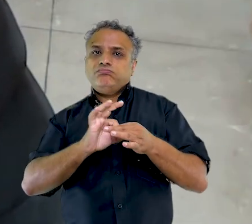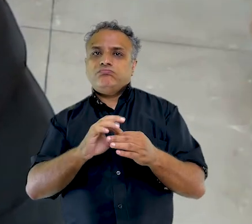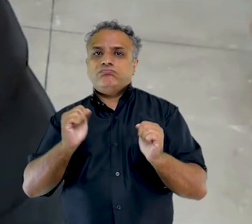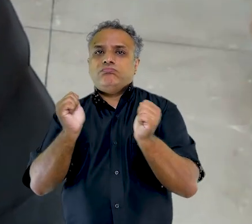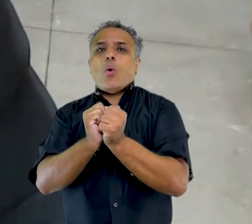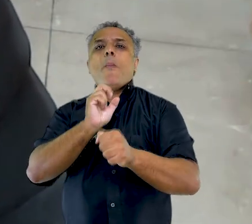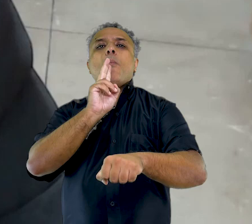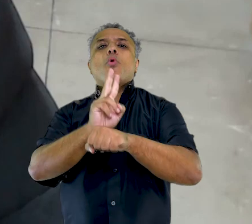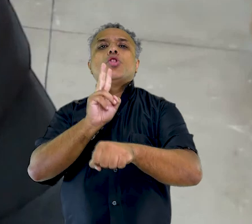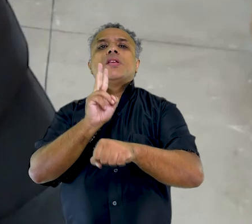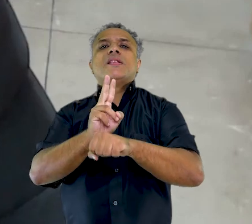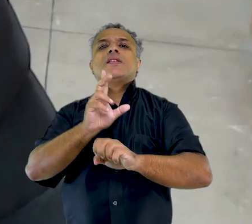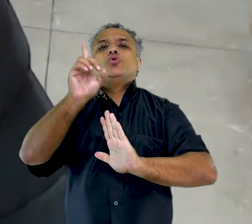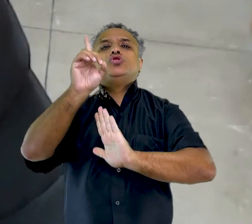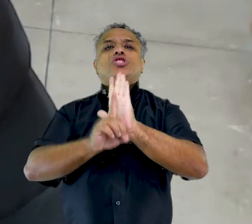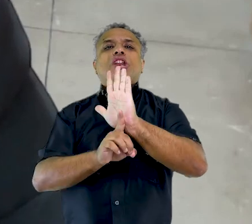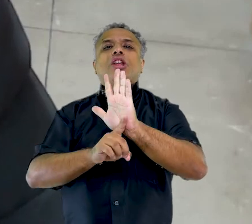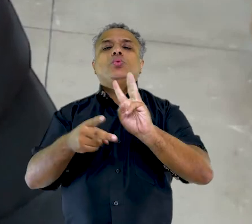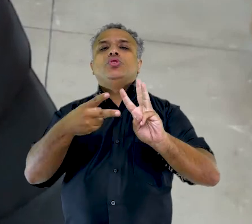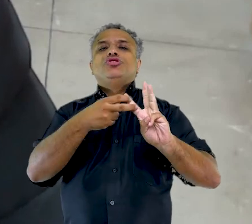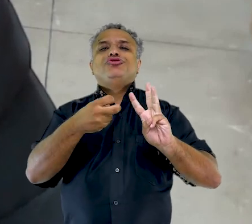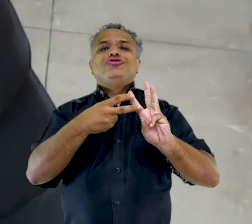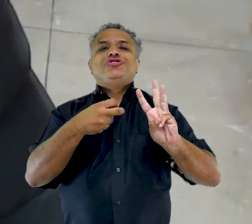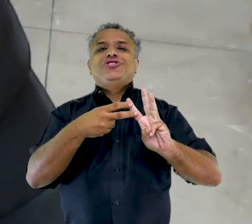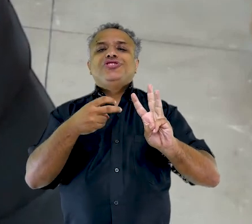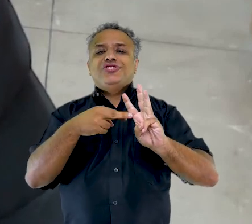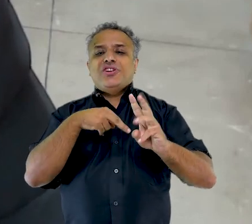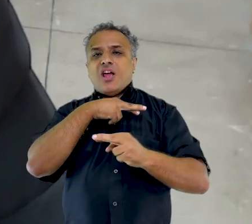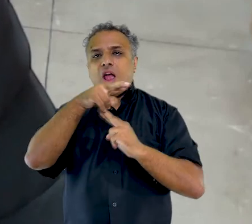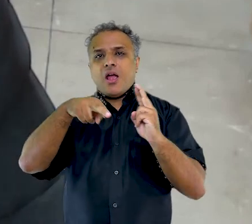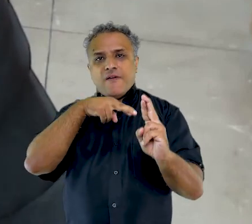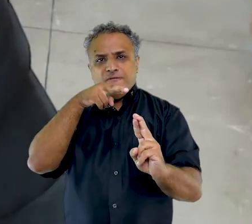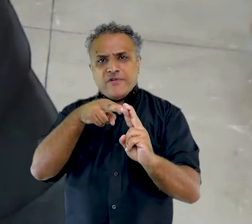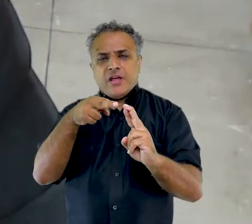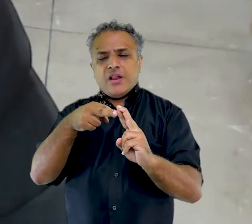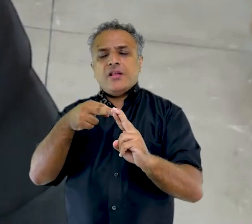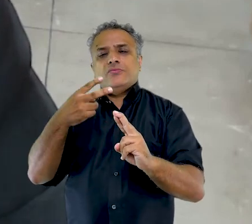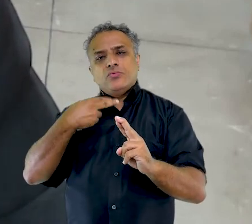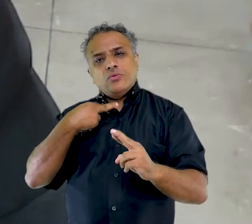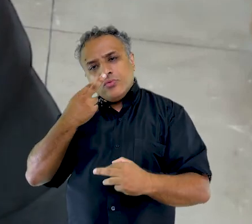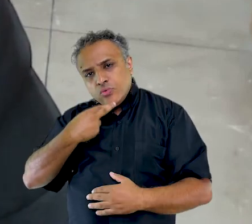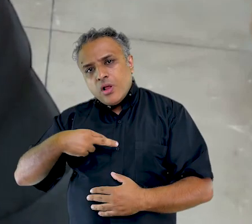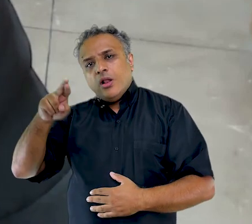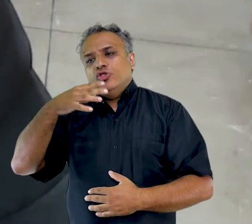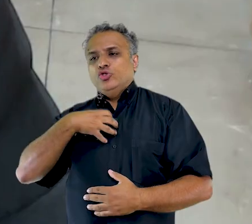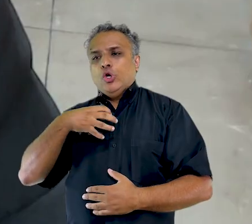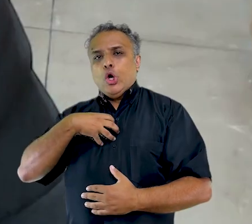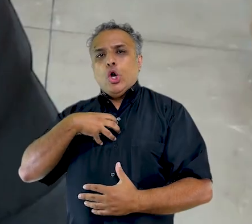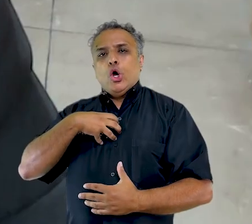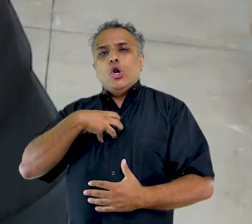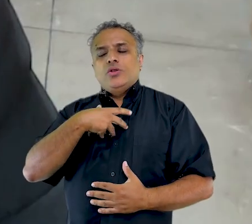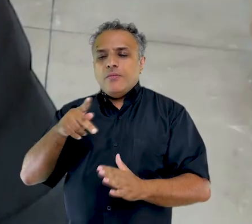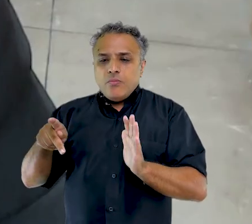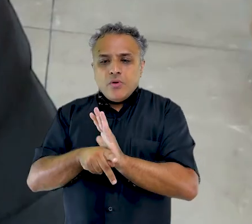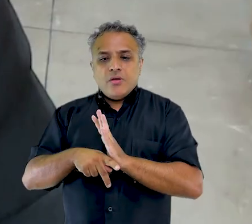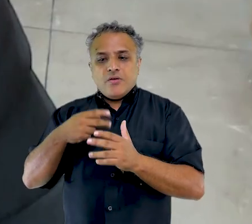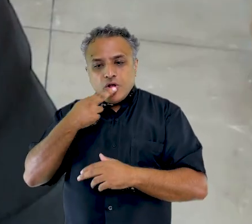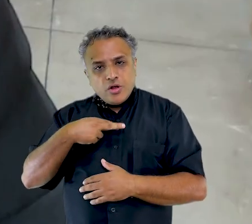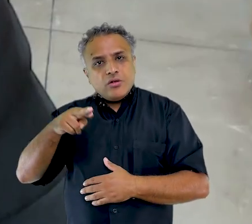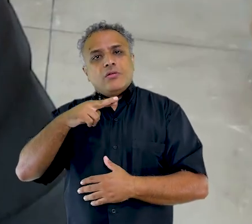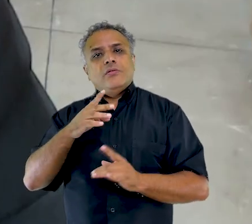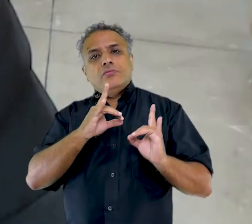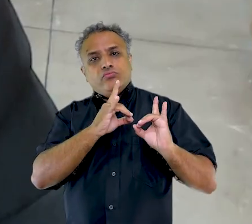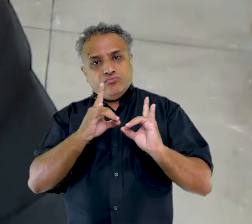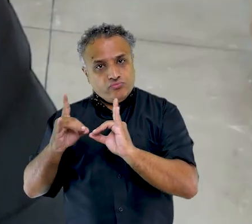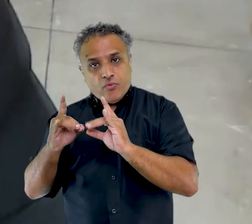direitos indígenas, seja referente aos seus rituais, né, os seus rituais, nesse caso, rituais fúnebres, mas toda